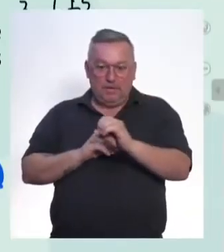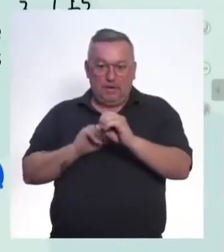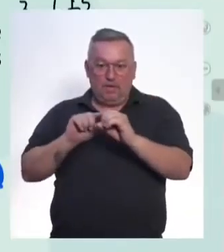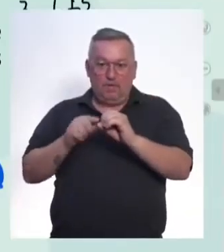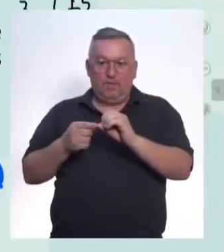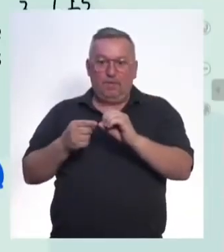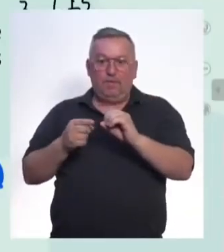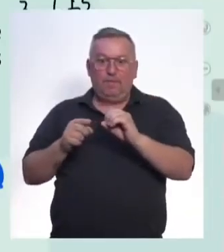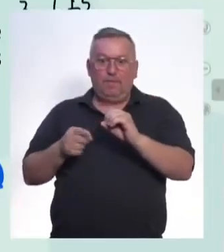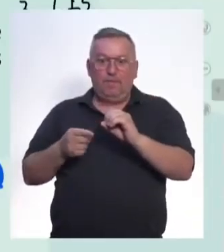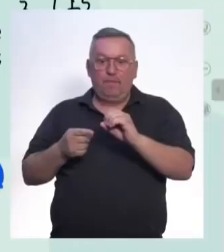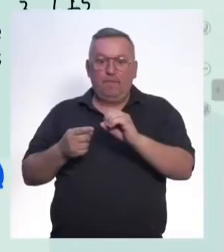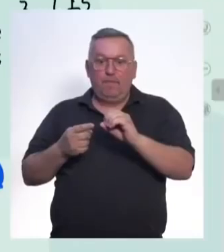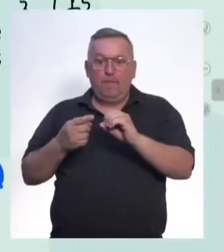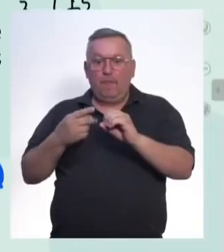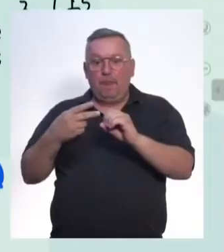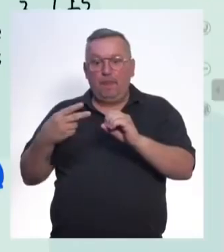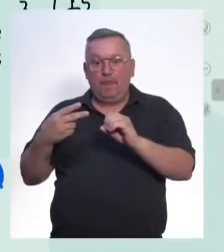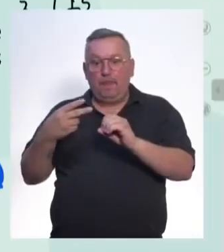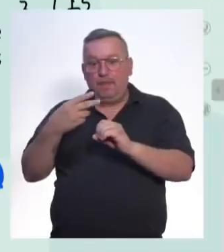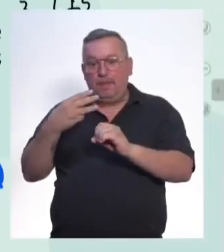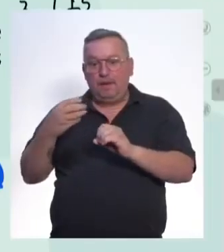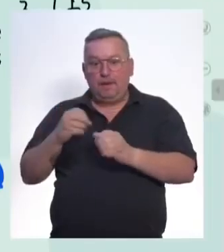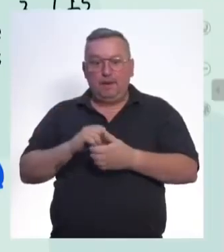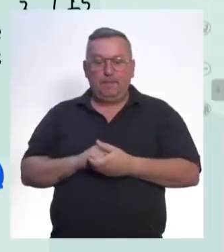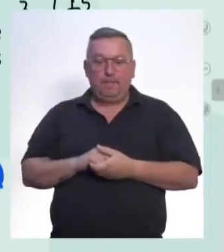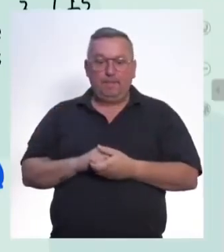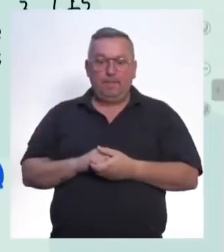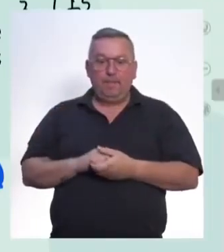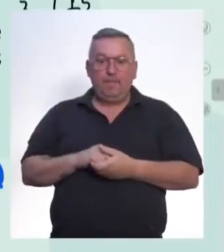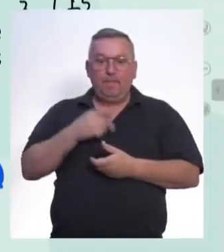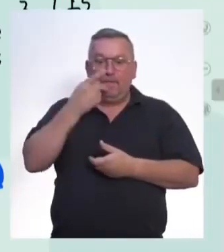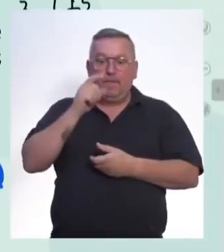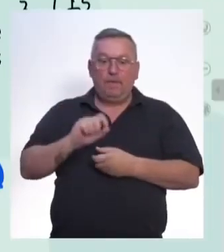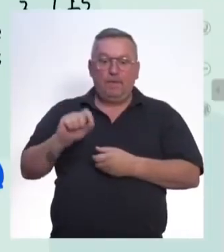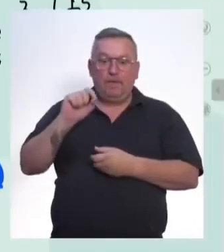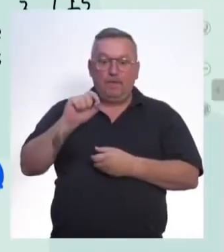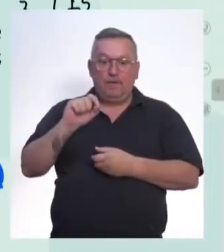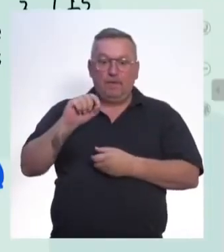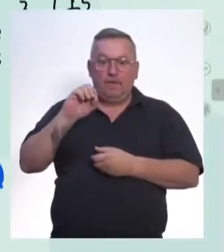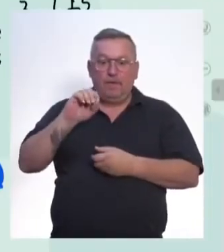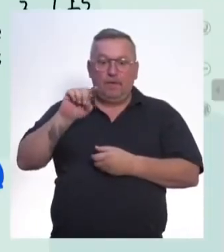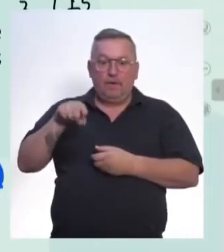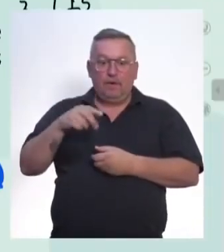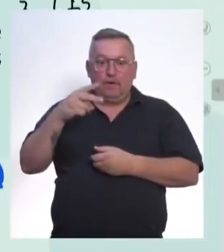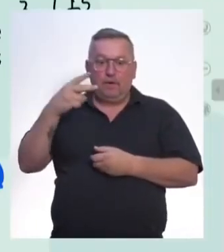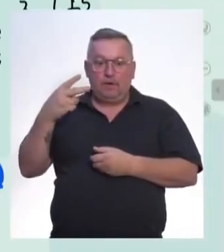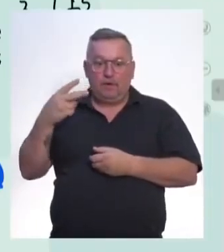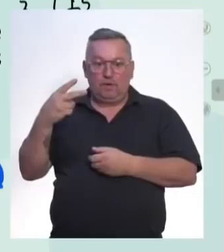novamente. Olha lá, 15 vezes 2, 30, zerou. Então, estamos falando de quanto?